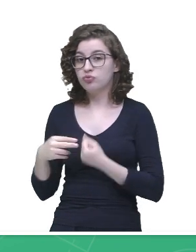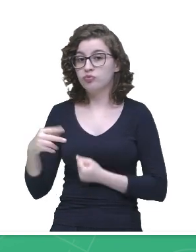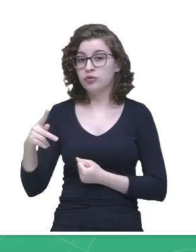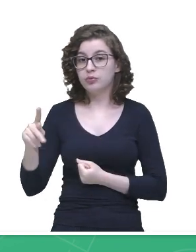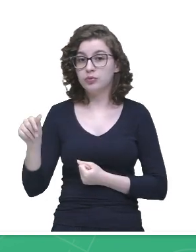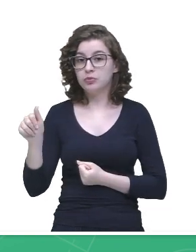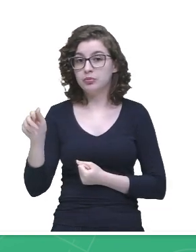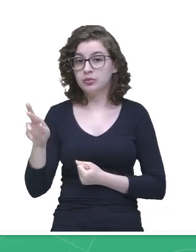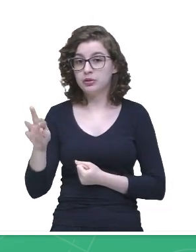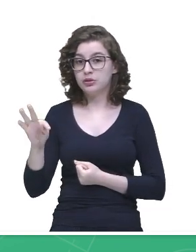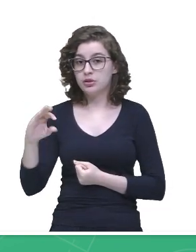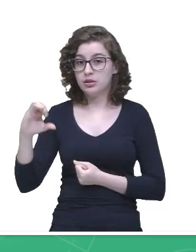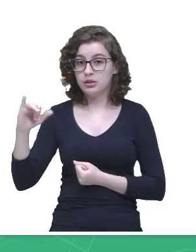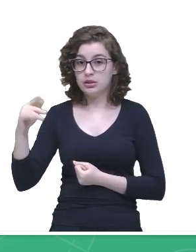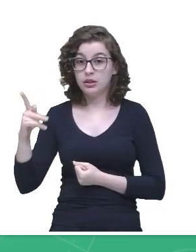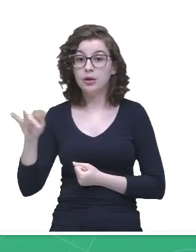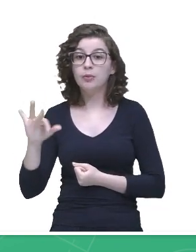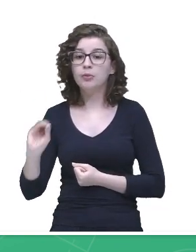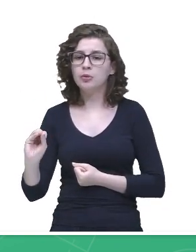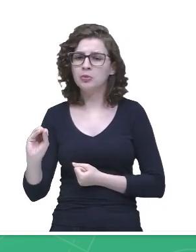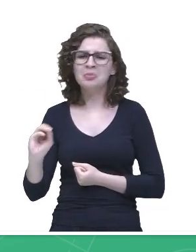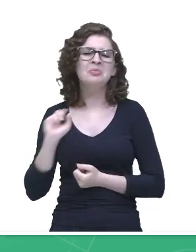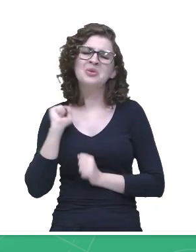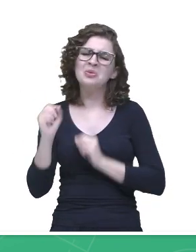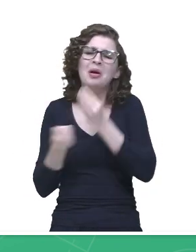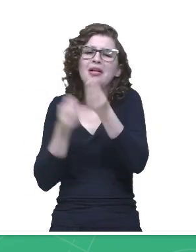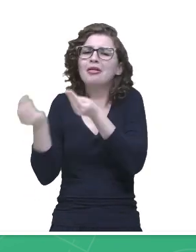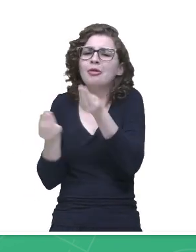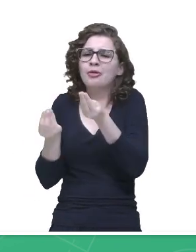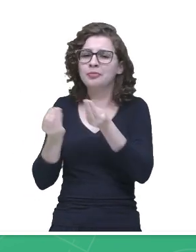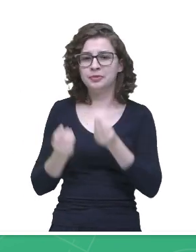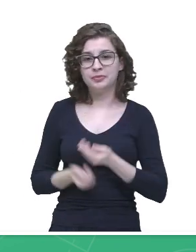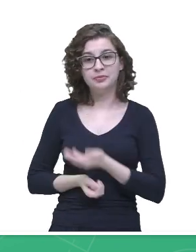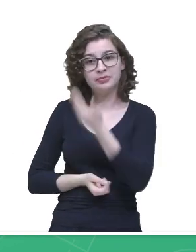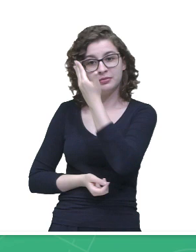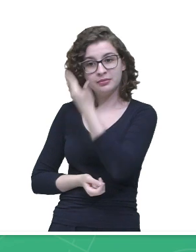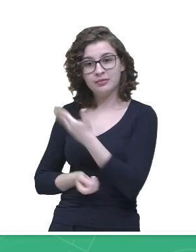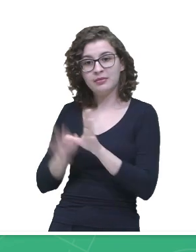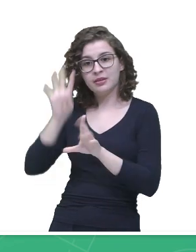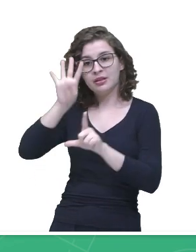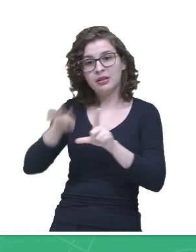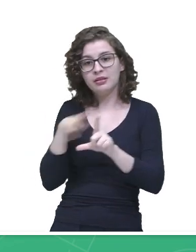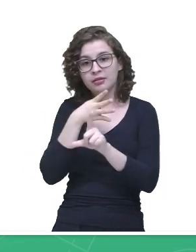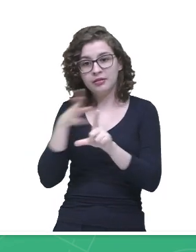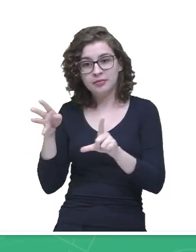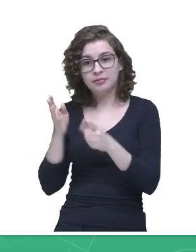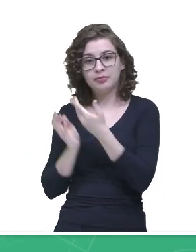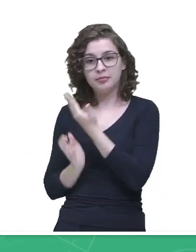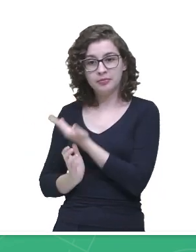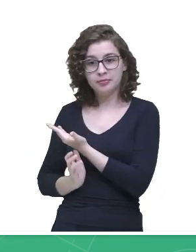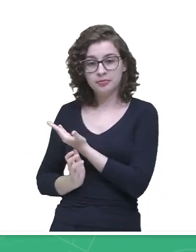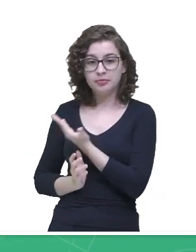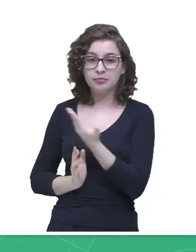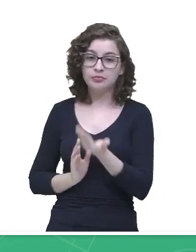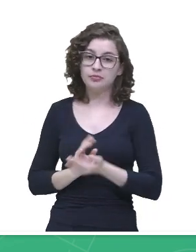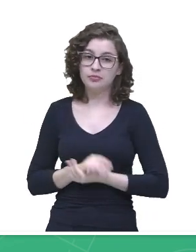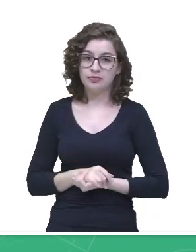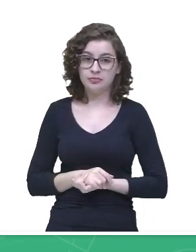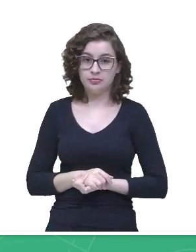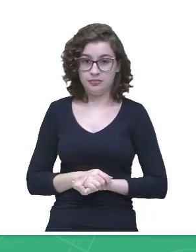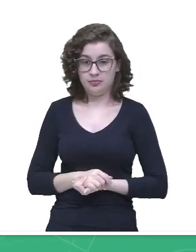aqui, ó, ok? Professor, como é que fica isso mesmo? Vamos lá, tá aqui. Vamos começar pelo verbo haber, que é o verbo